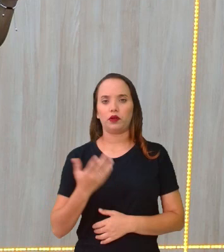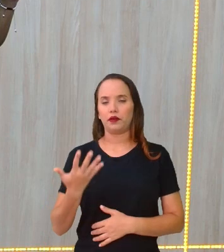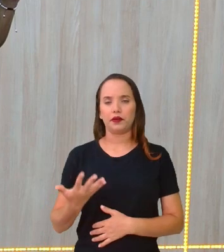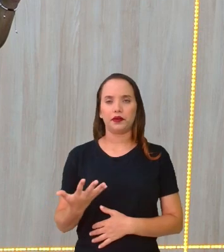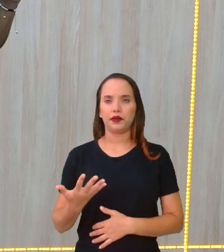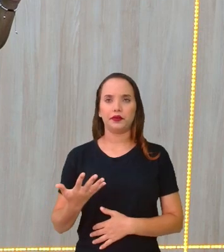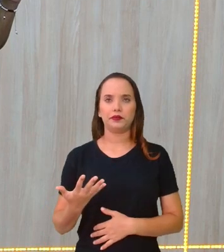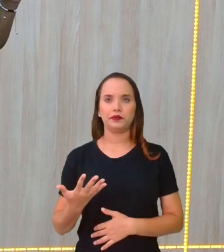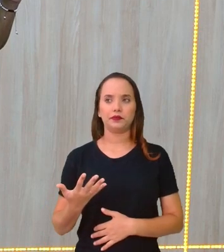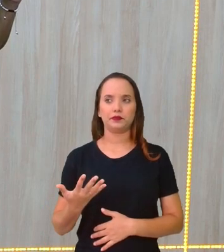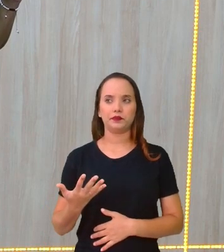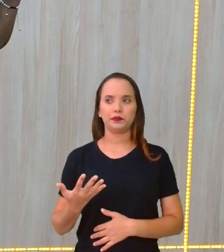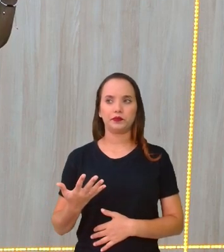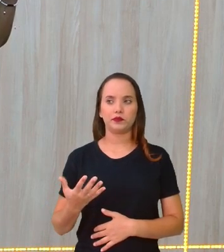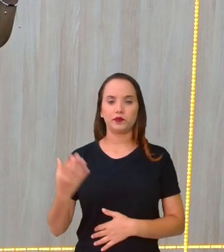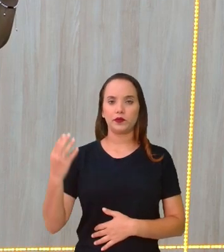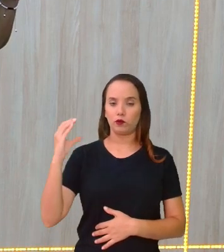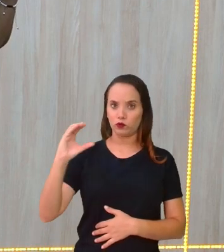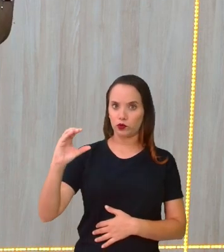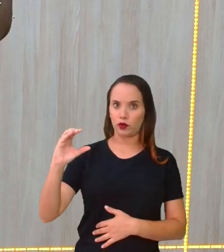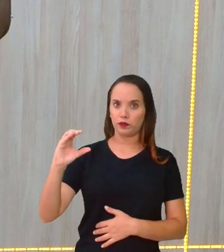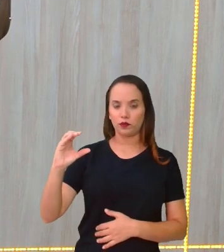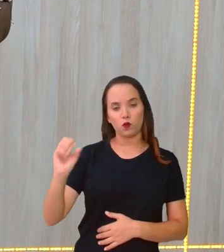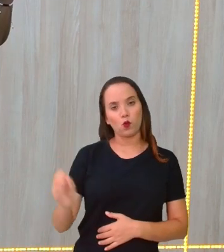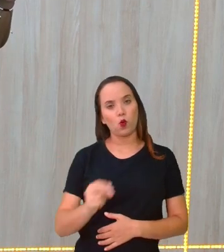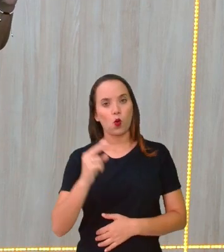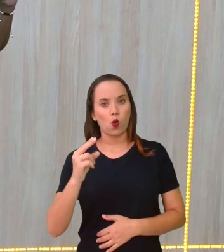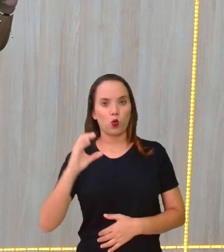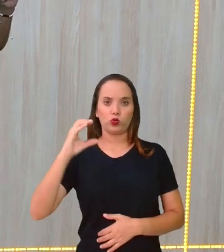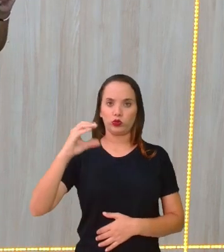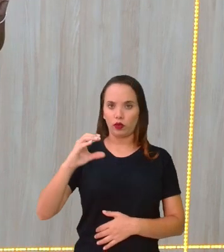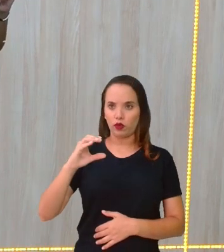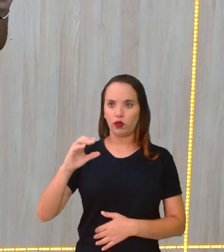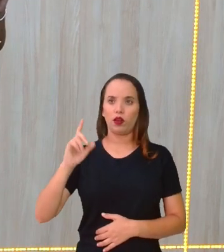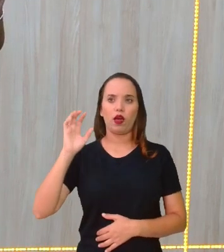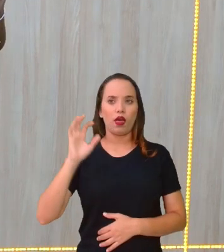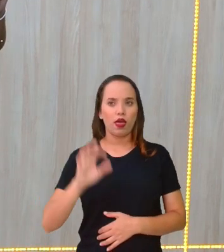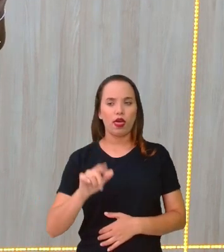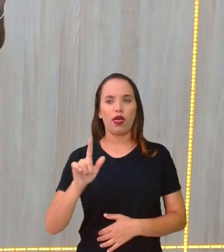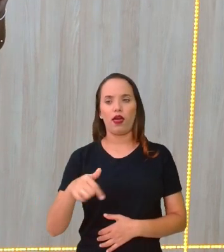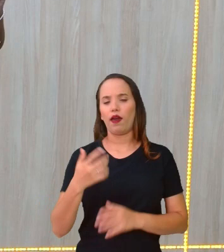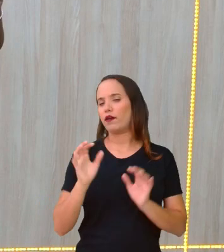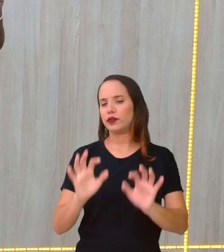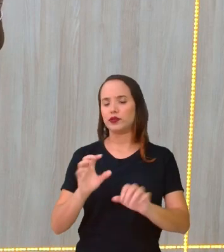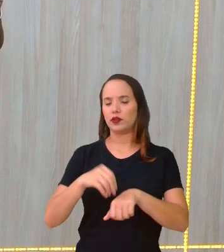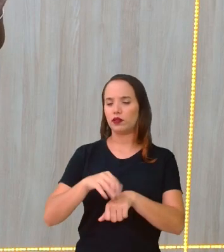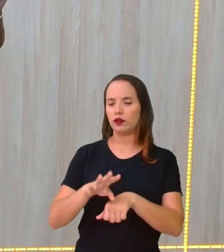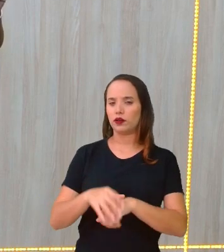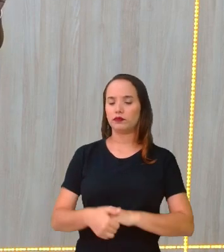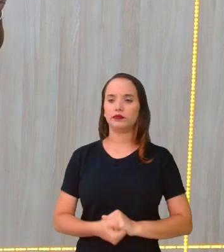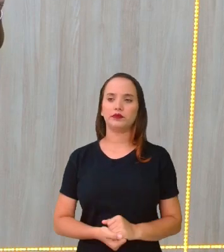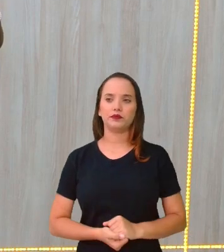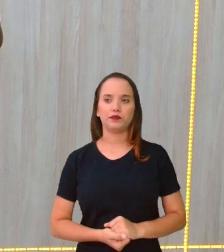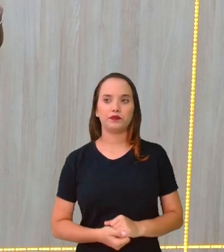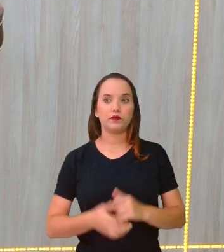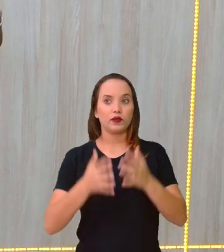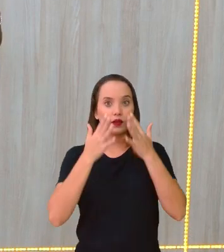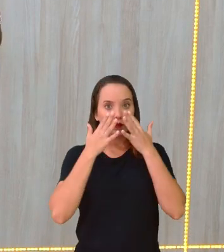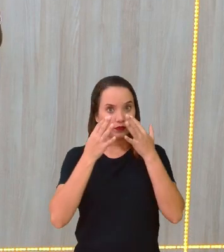com o C e o cedilha embaixo, é justamente essa dica. Se